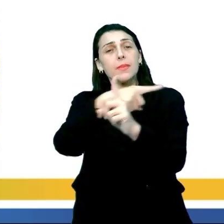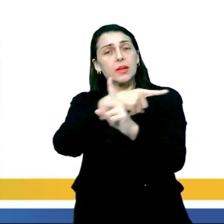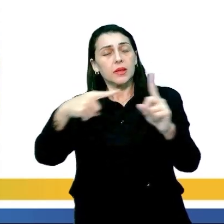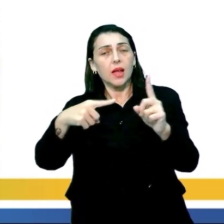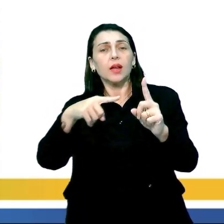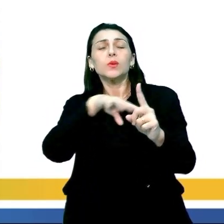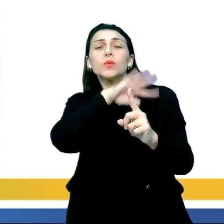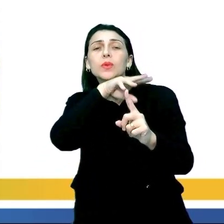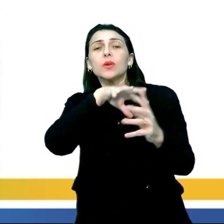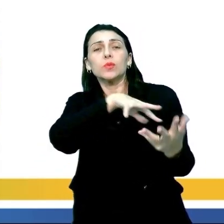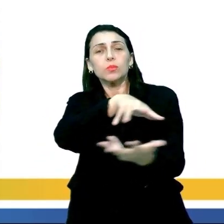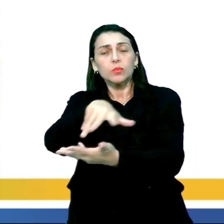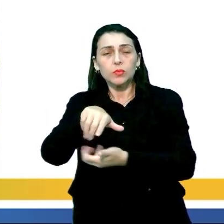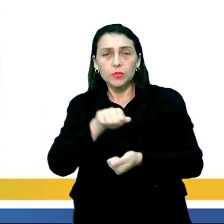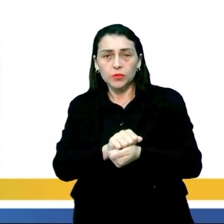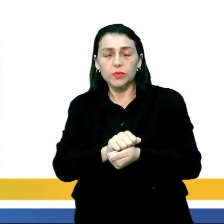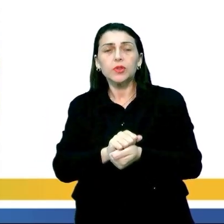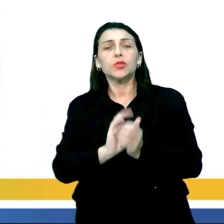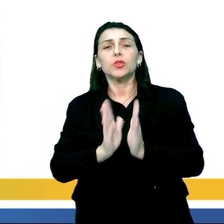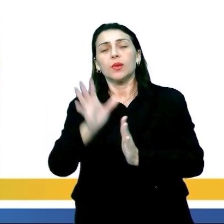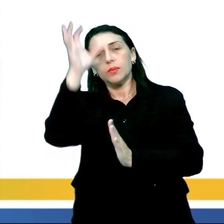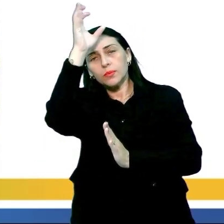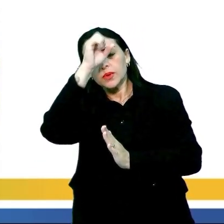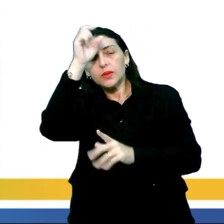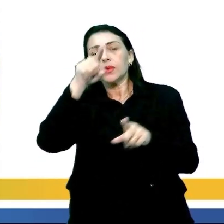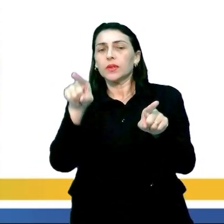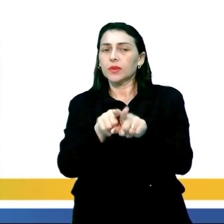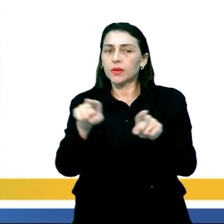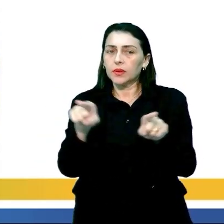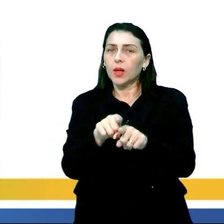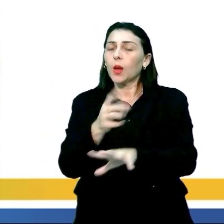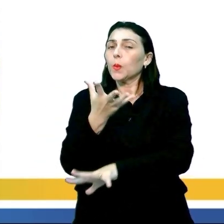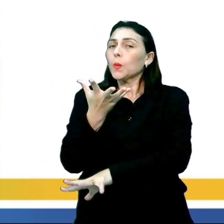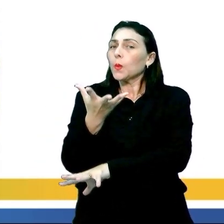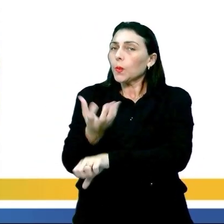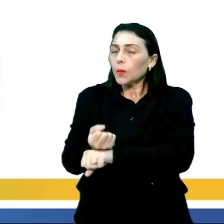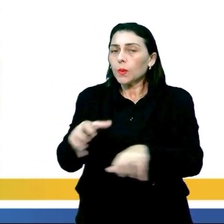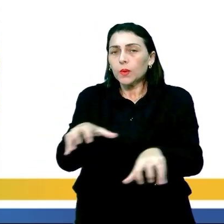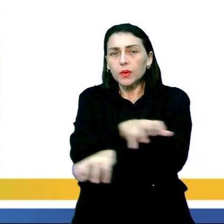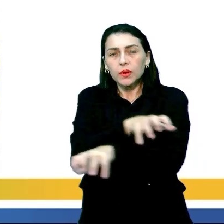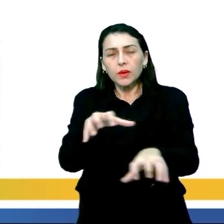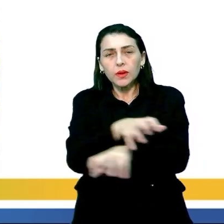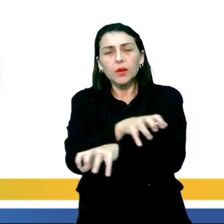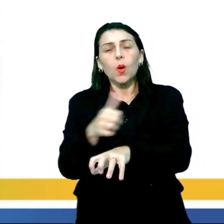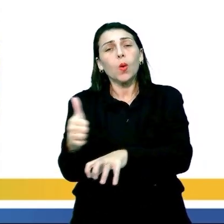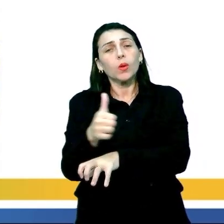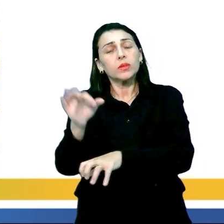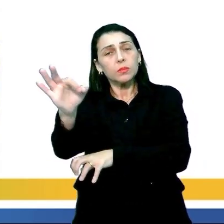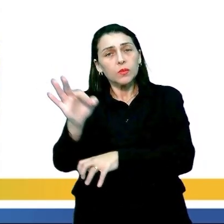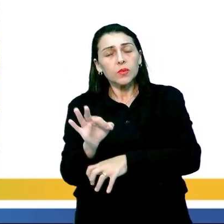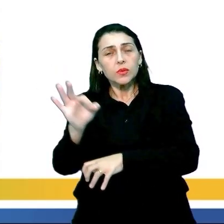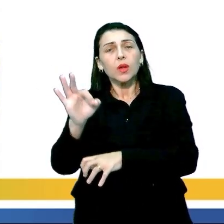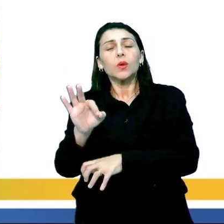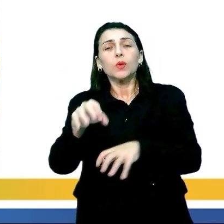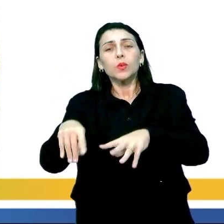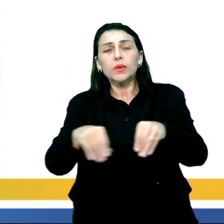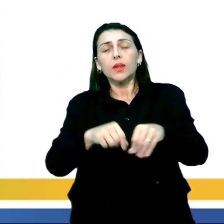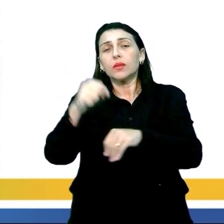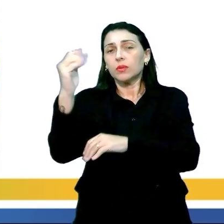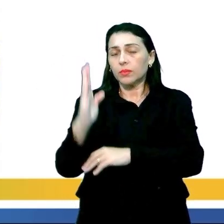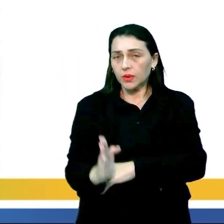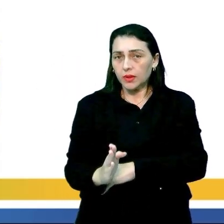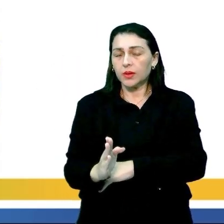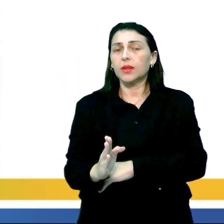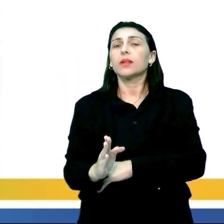todas as espécies do planeta. A gente aprendeu também sobre o bioma Caatinga, que ocupa cerca de 11% do território